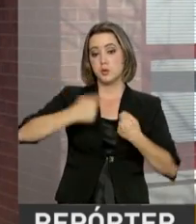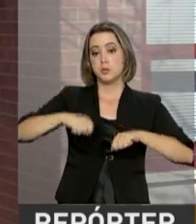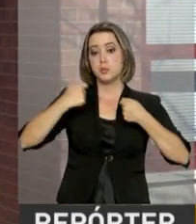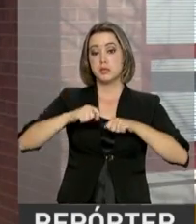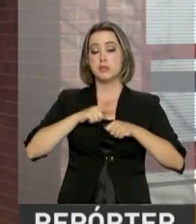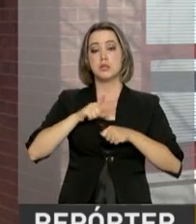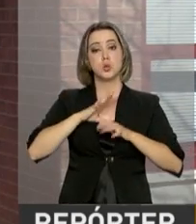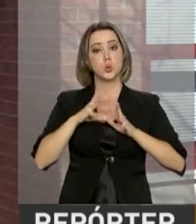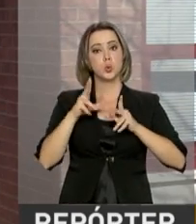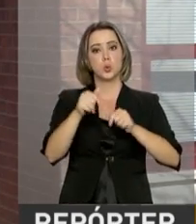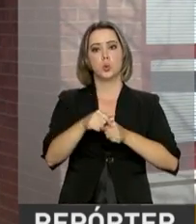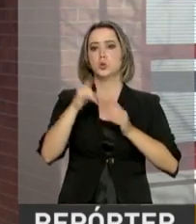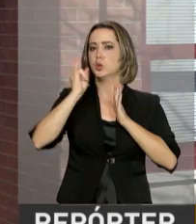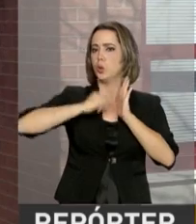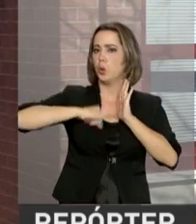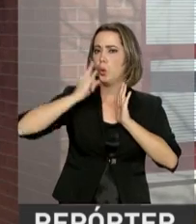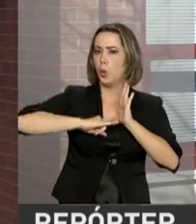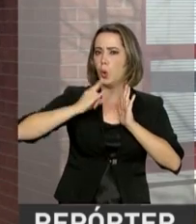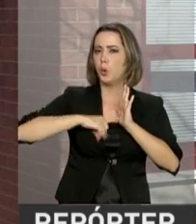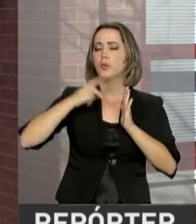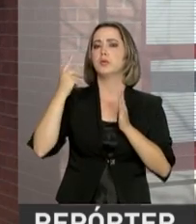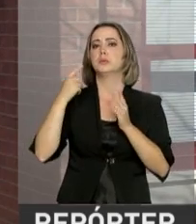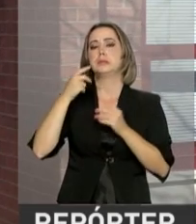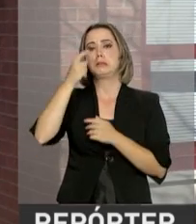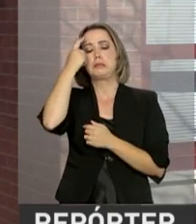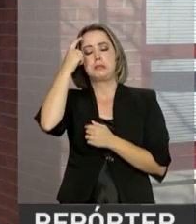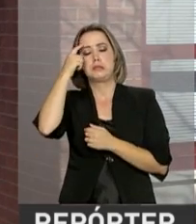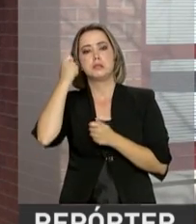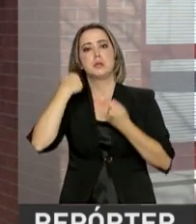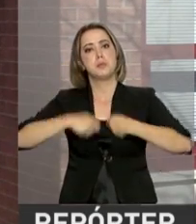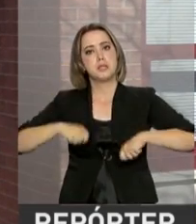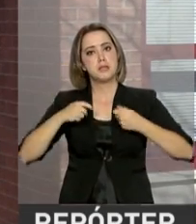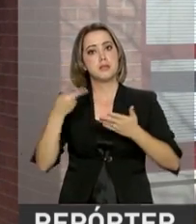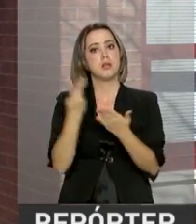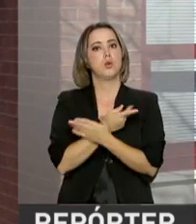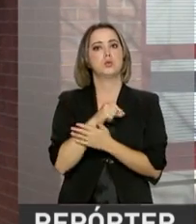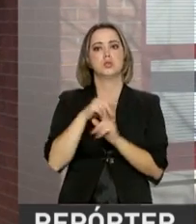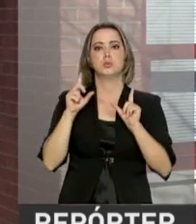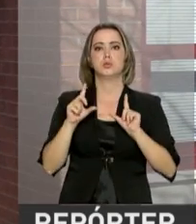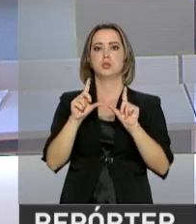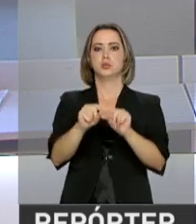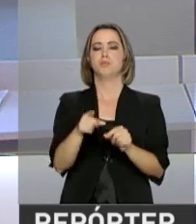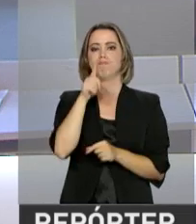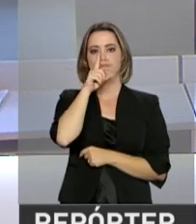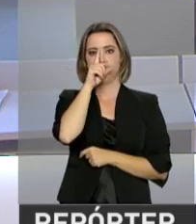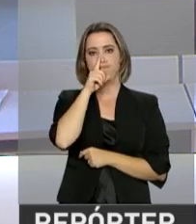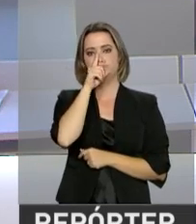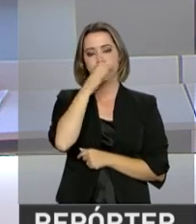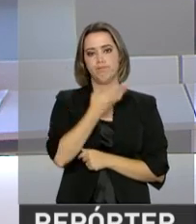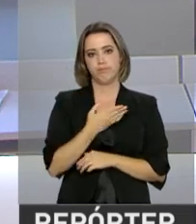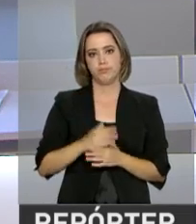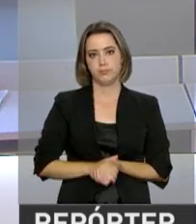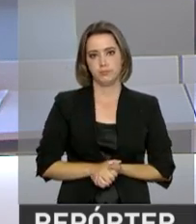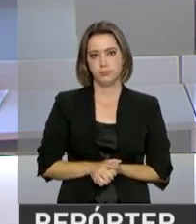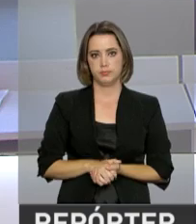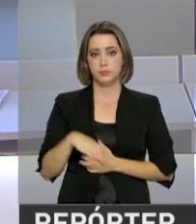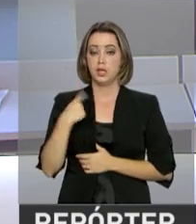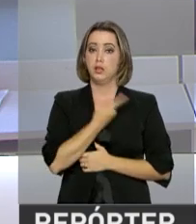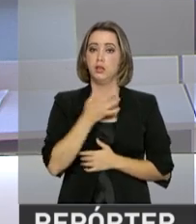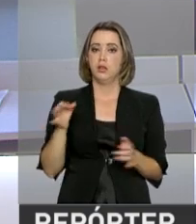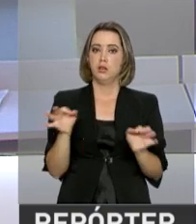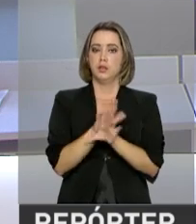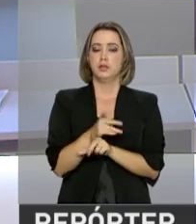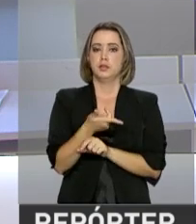né, do que é preciso ser feito para diminuir esse risco, né? Nós ficamos por